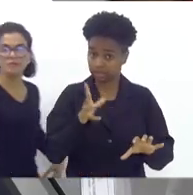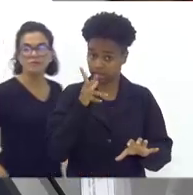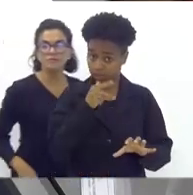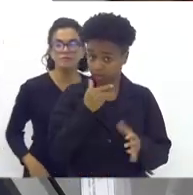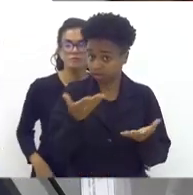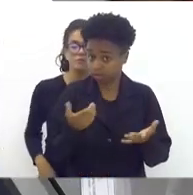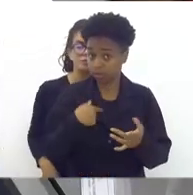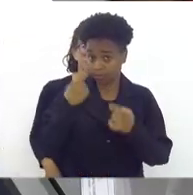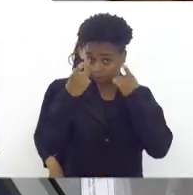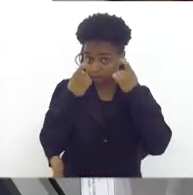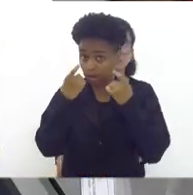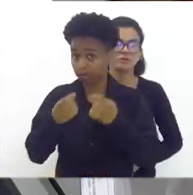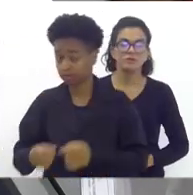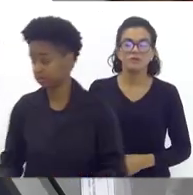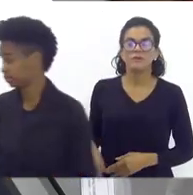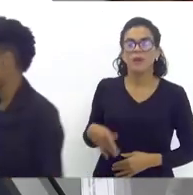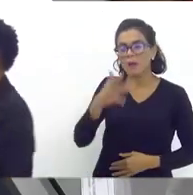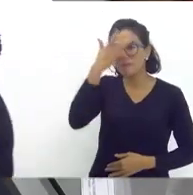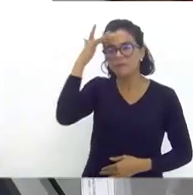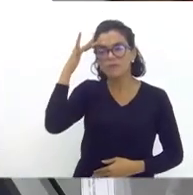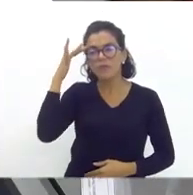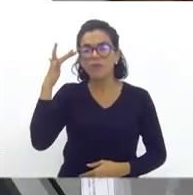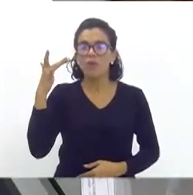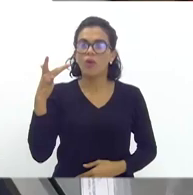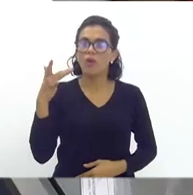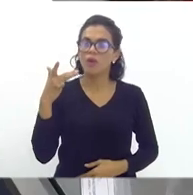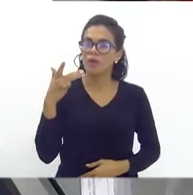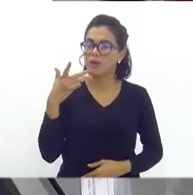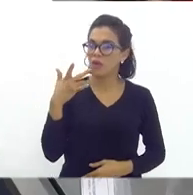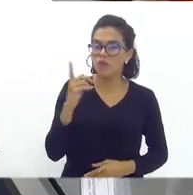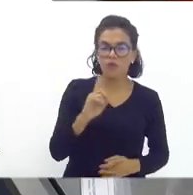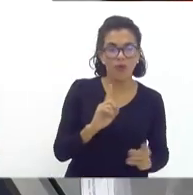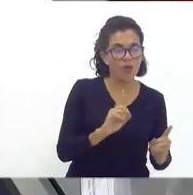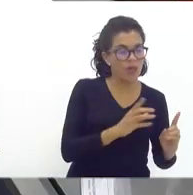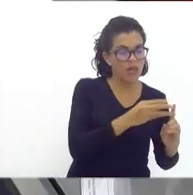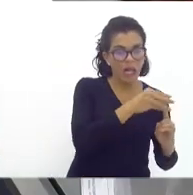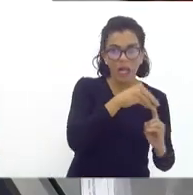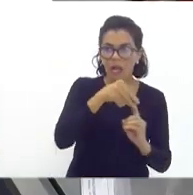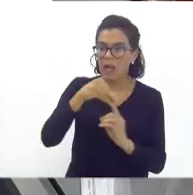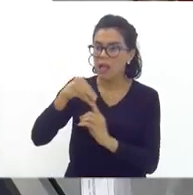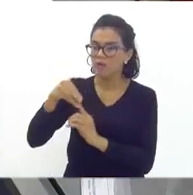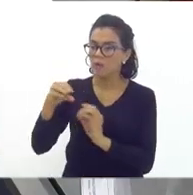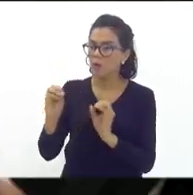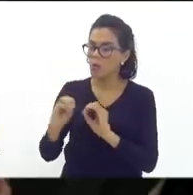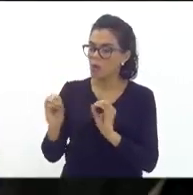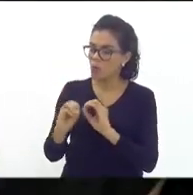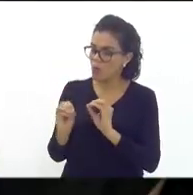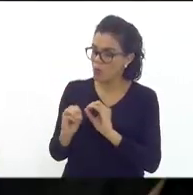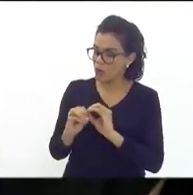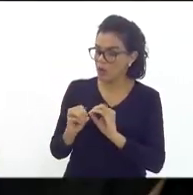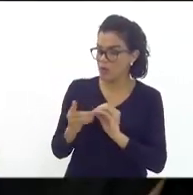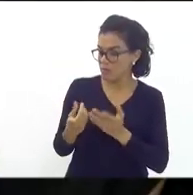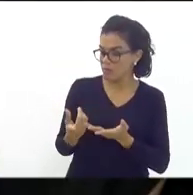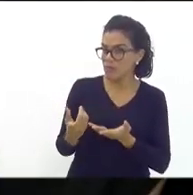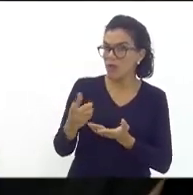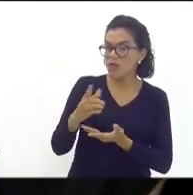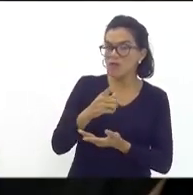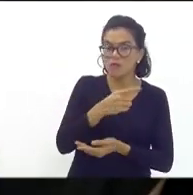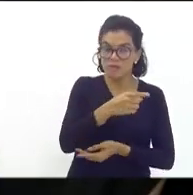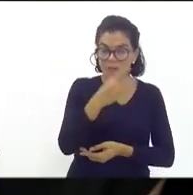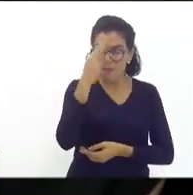com aqueles que que não foram levados por ninguém até a agência e que qual o prazo que a gente precisa vocês